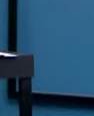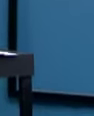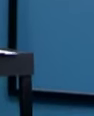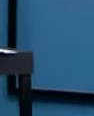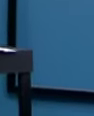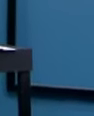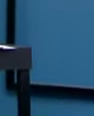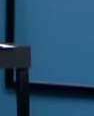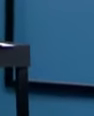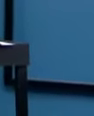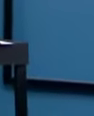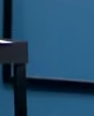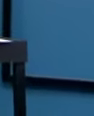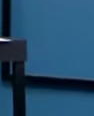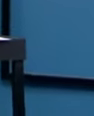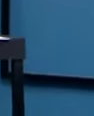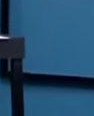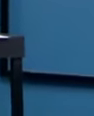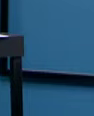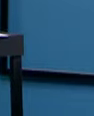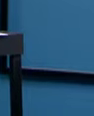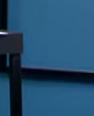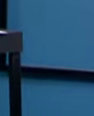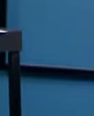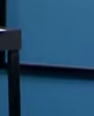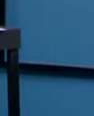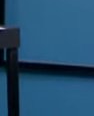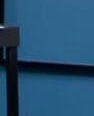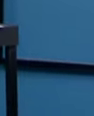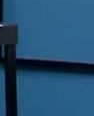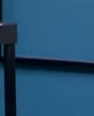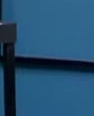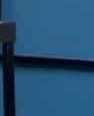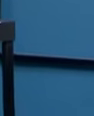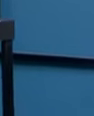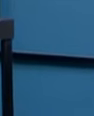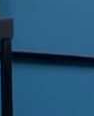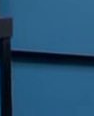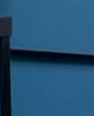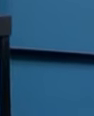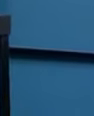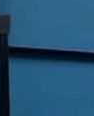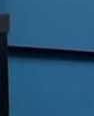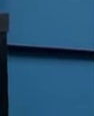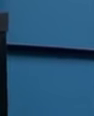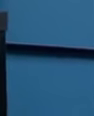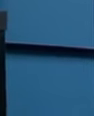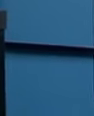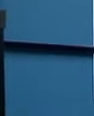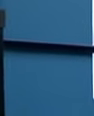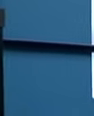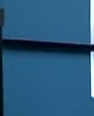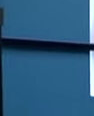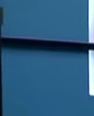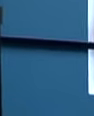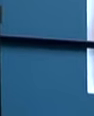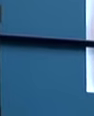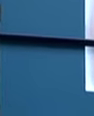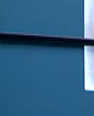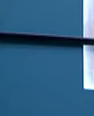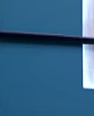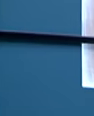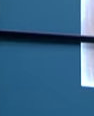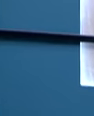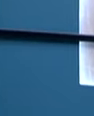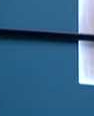do STF e relatora da ação Ministra Rosa Weber no respectivo voto ao Ministro disse que falta transparências de relator